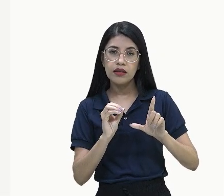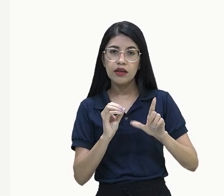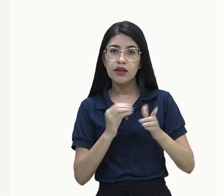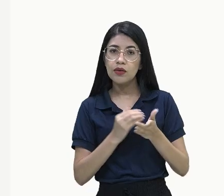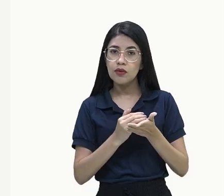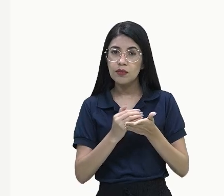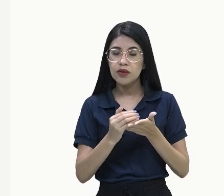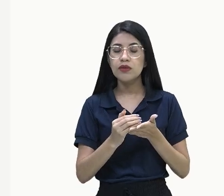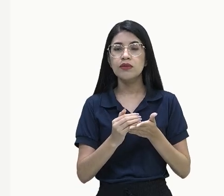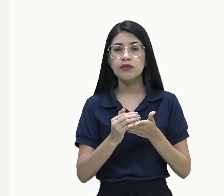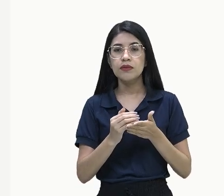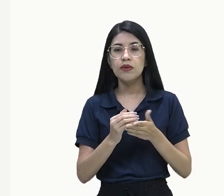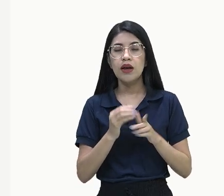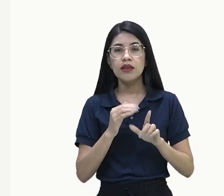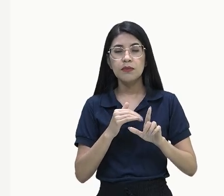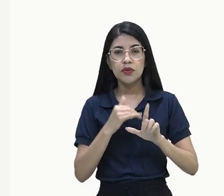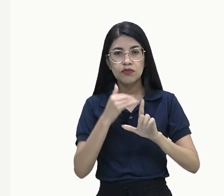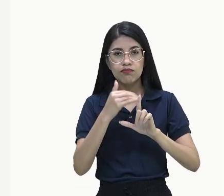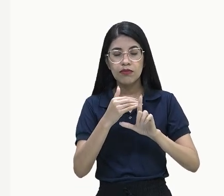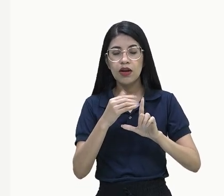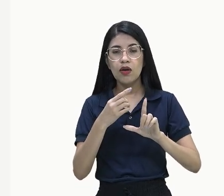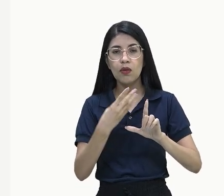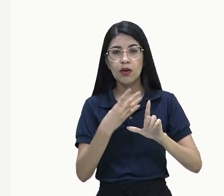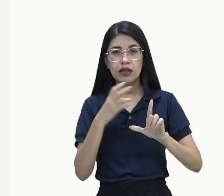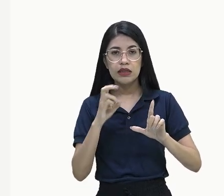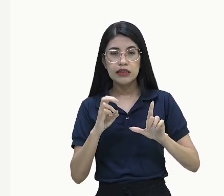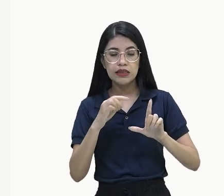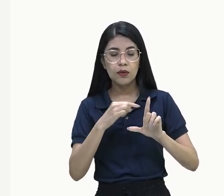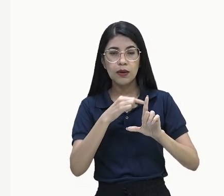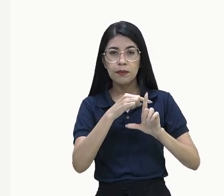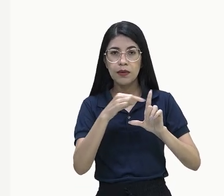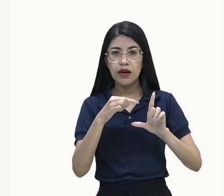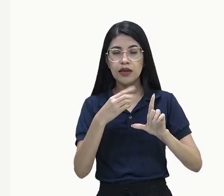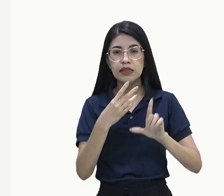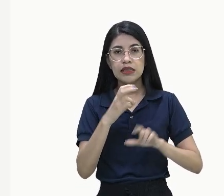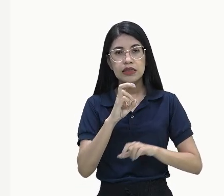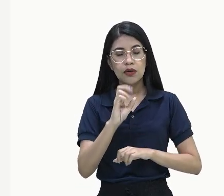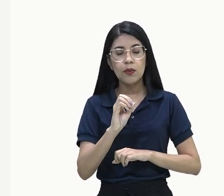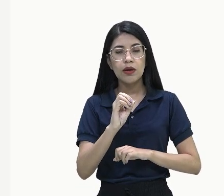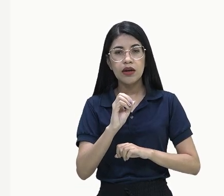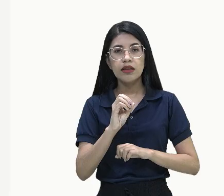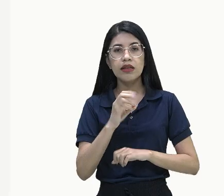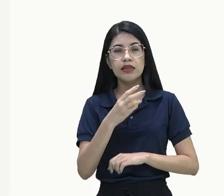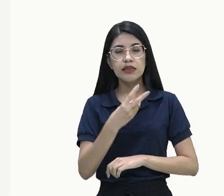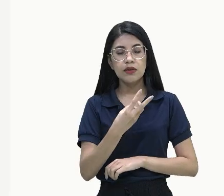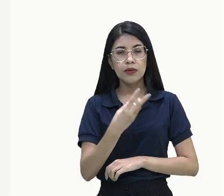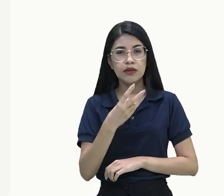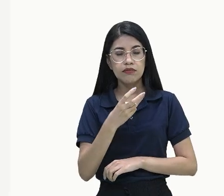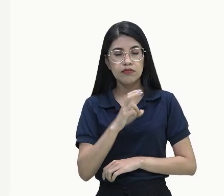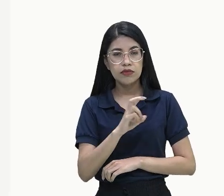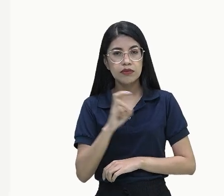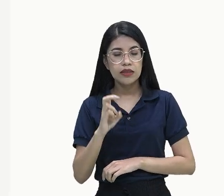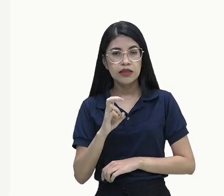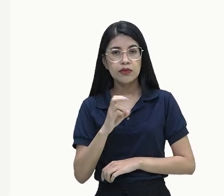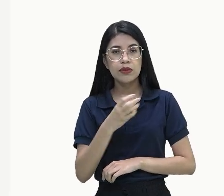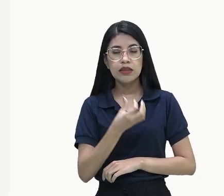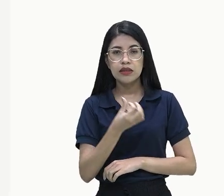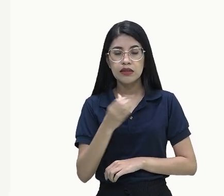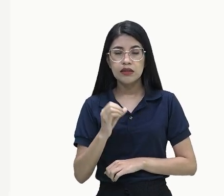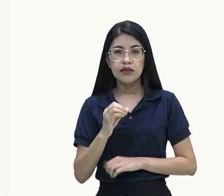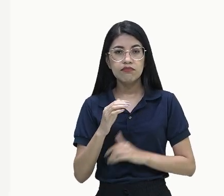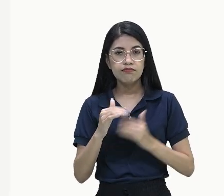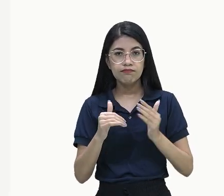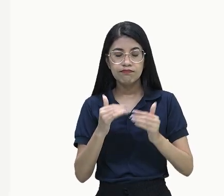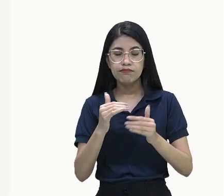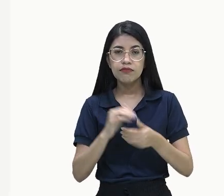famílias. Quando foi 1, nós tínhamos 45. Quando foi tempo 2, 50, tempo 3, 55, tempo 4, 60, e